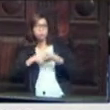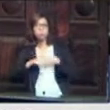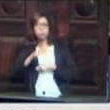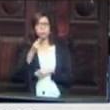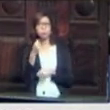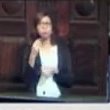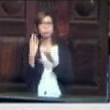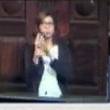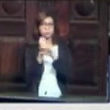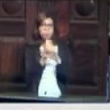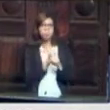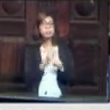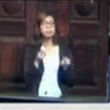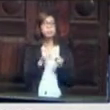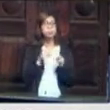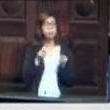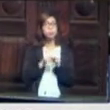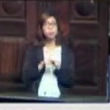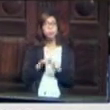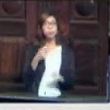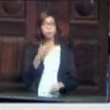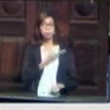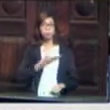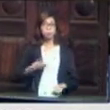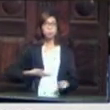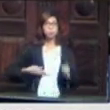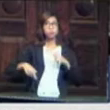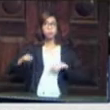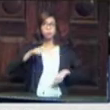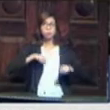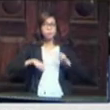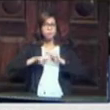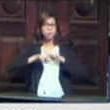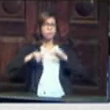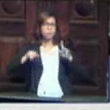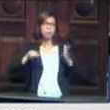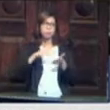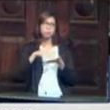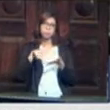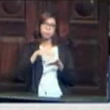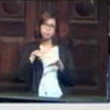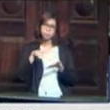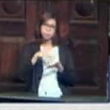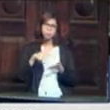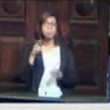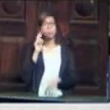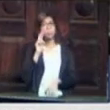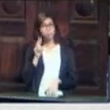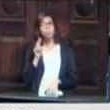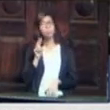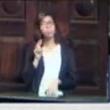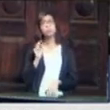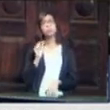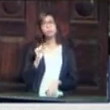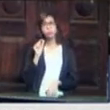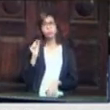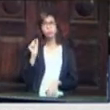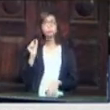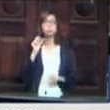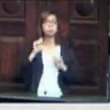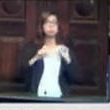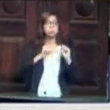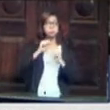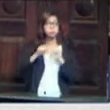gestão do Poder Executivo das inúmeras secretarias. Vimos, sim, uma mudança